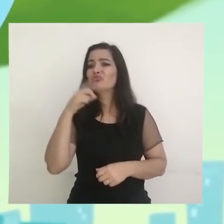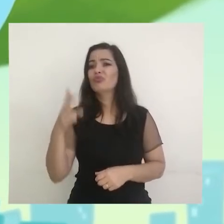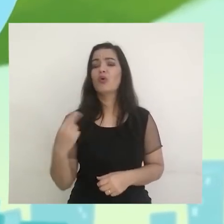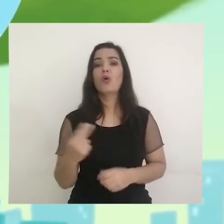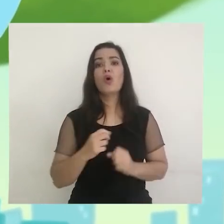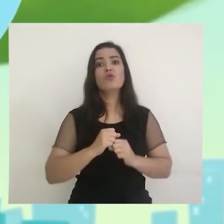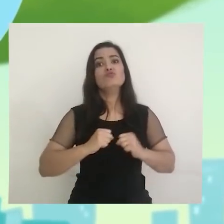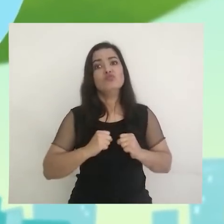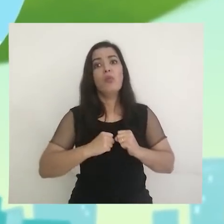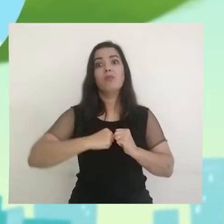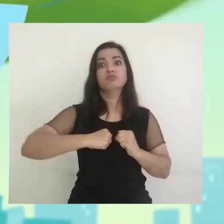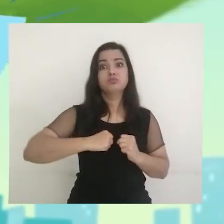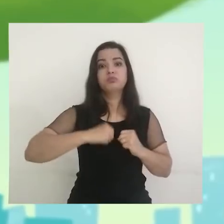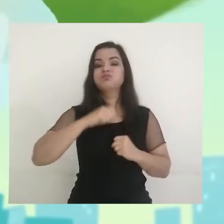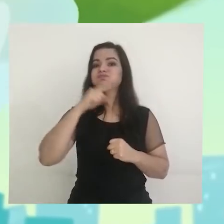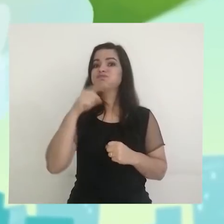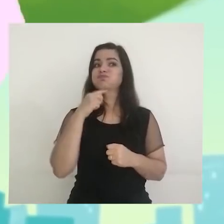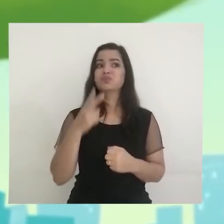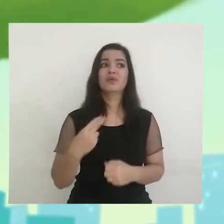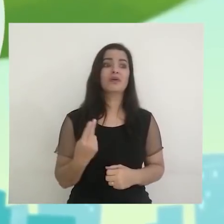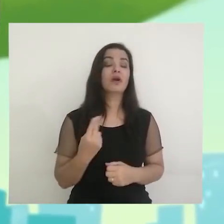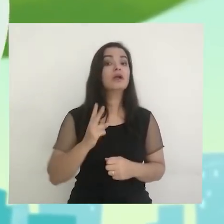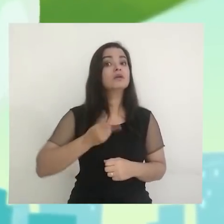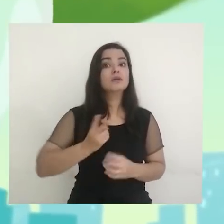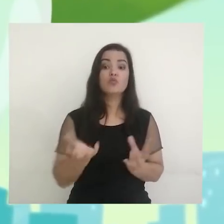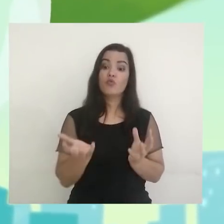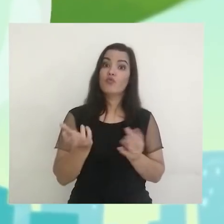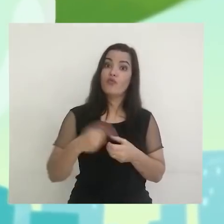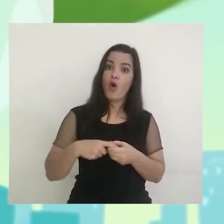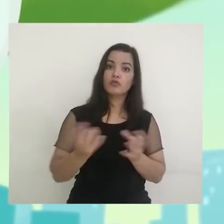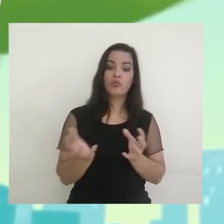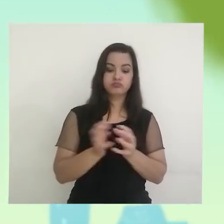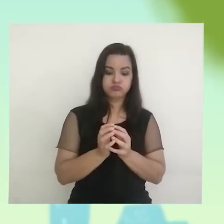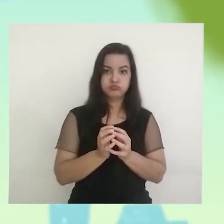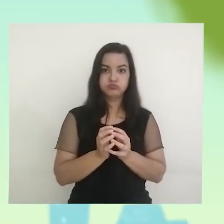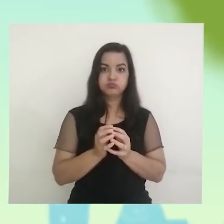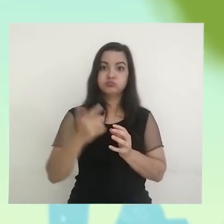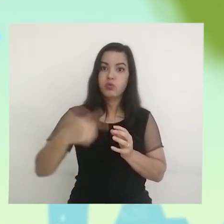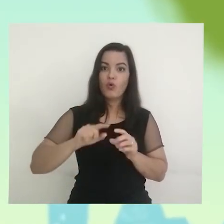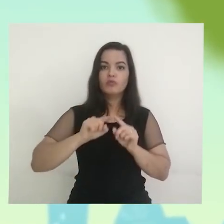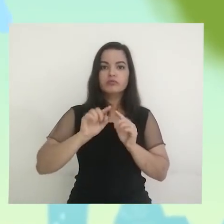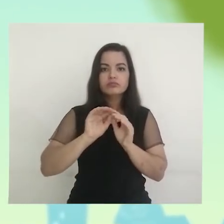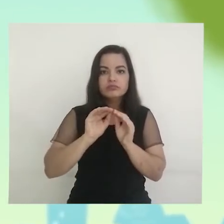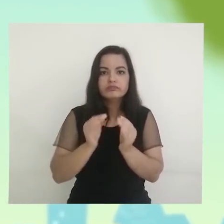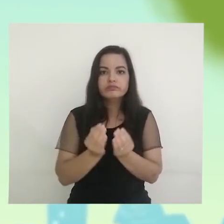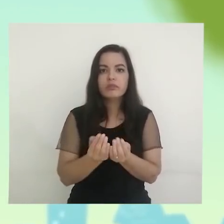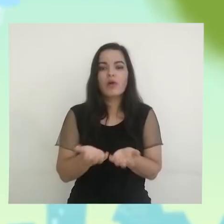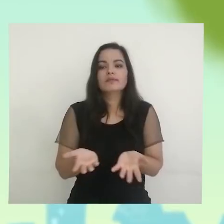Eu estico, mas sempre volta a ficar redondo.